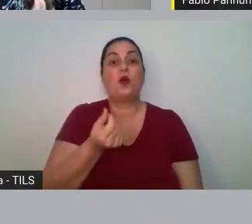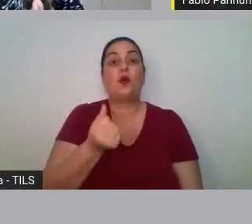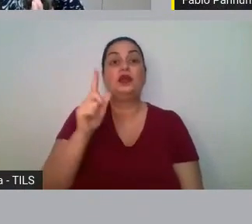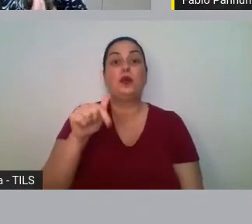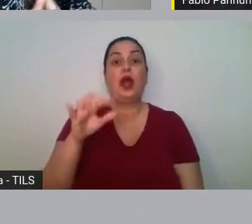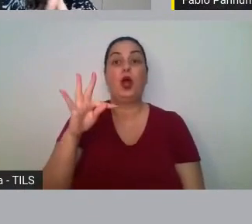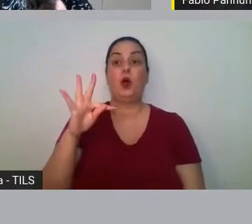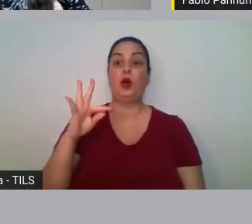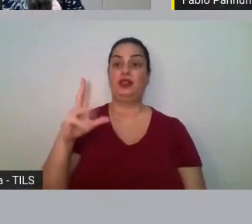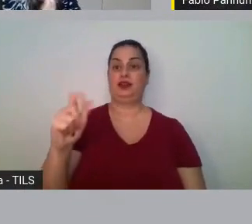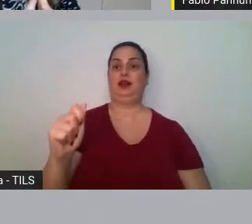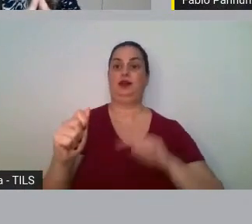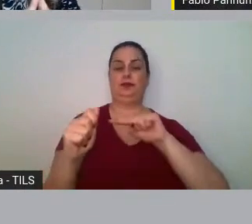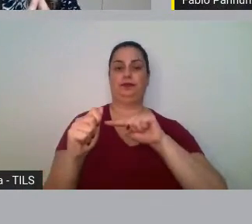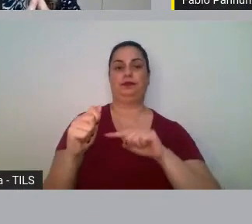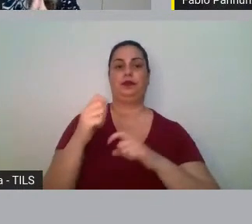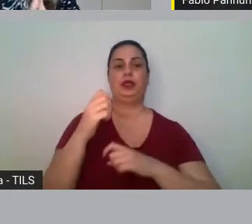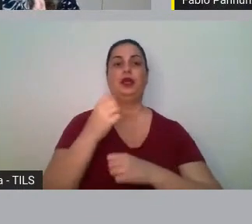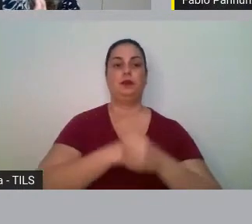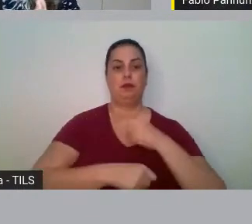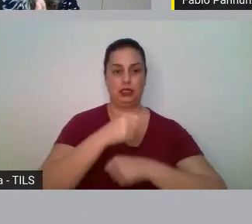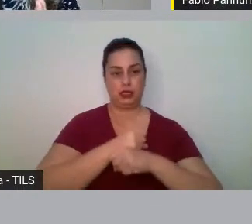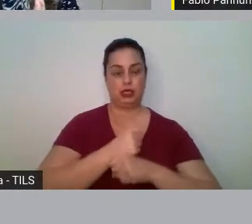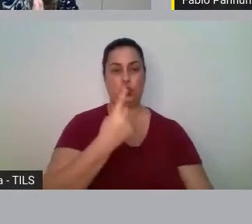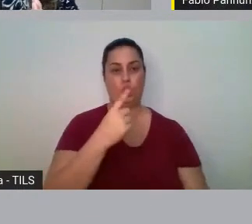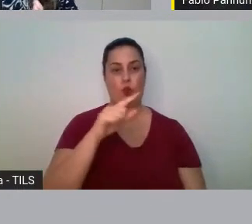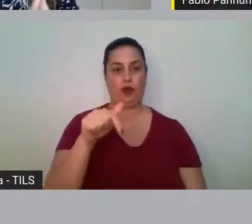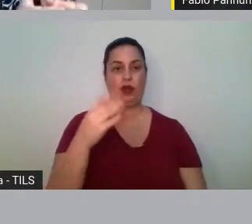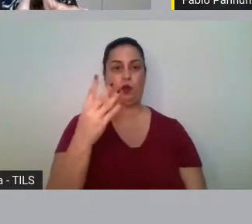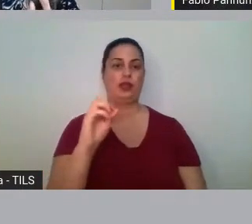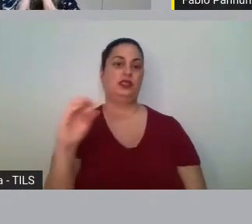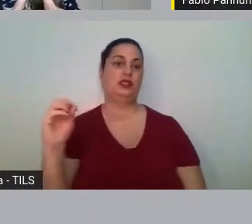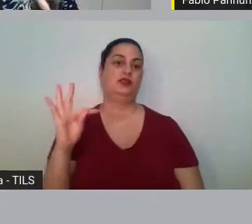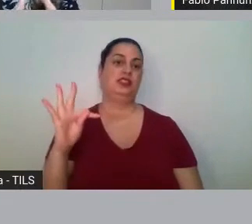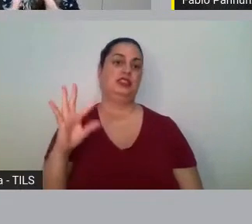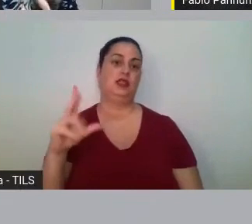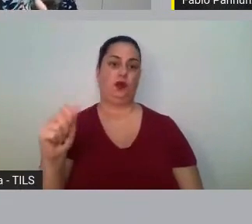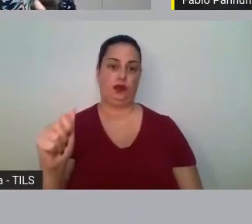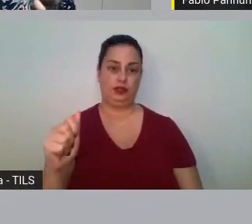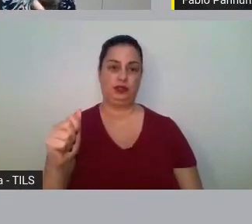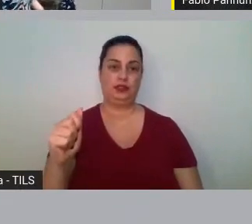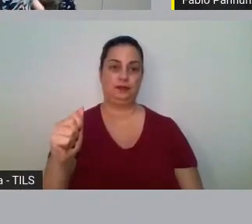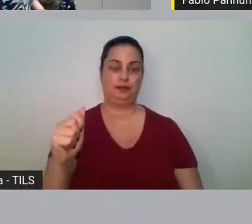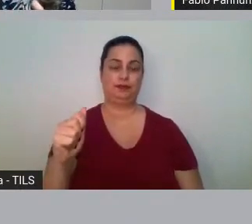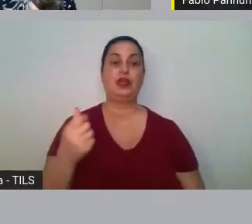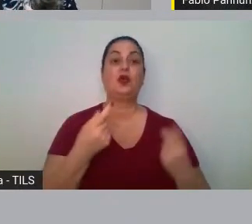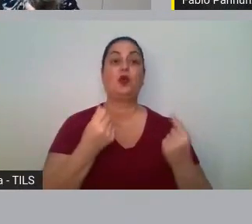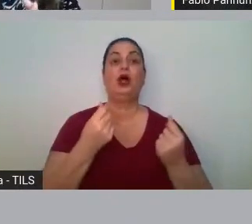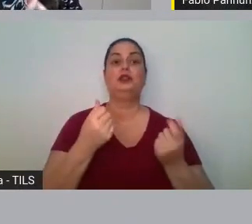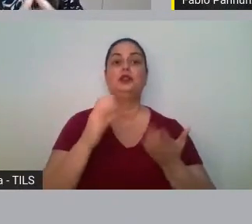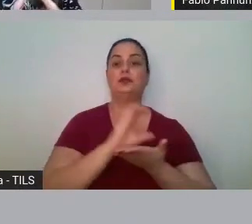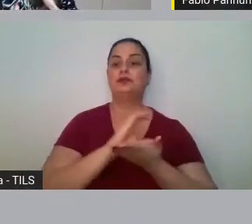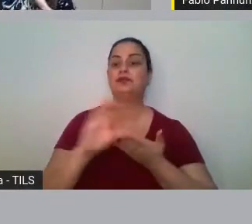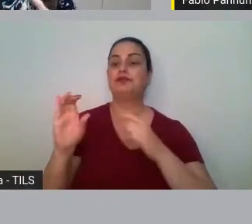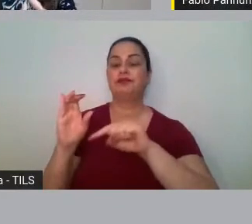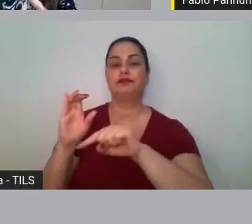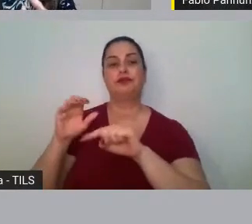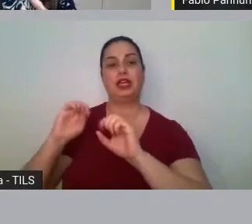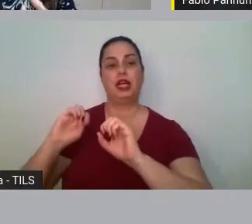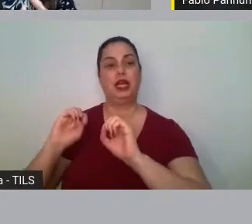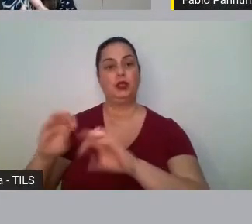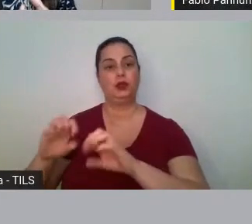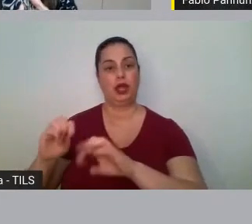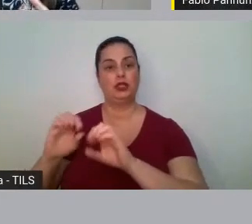e 400 praticamente foi pago para a dívida. Para a educação, foram 88 bilhões. Para